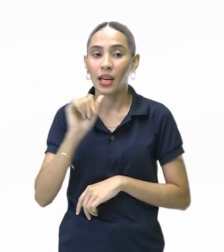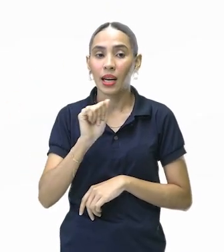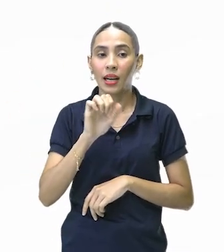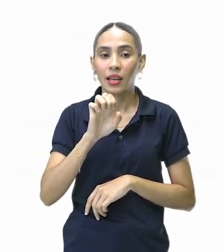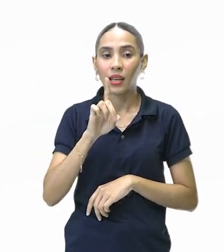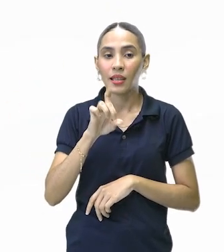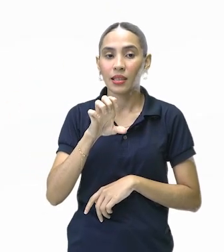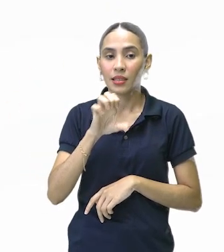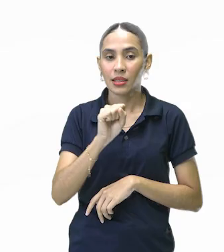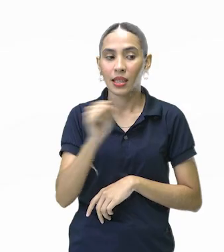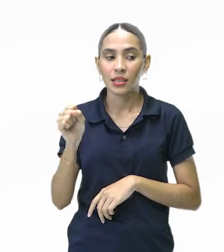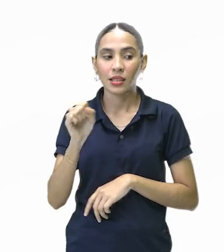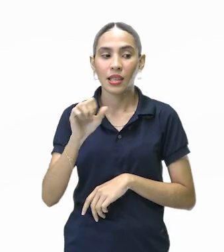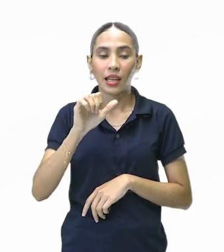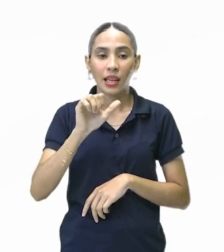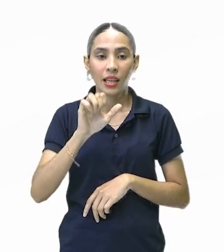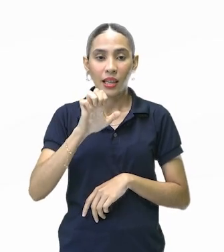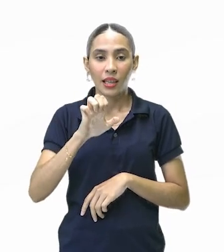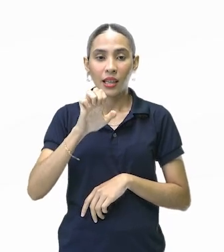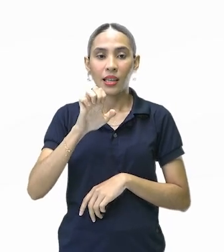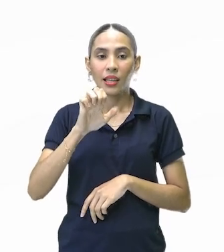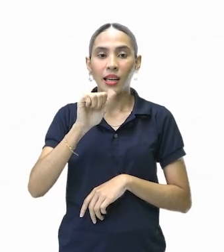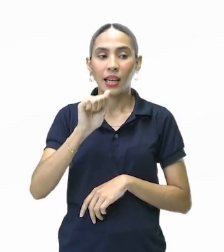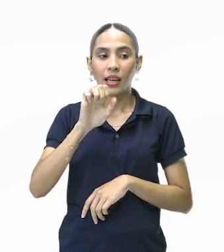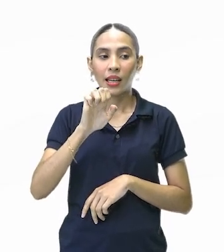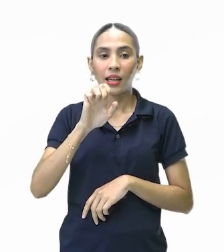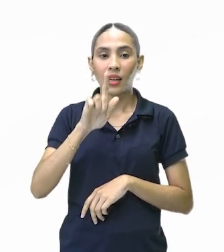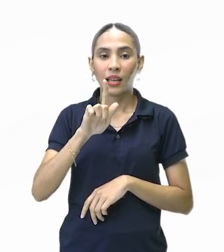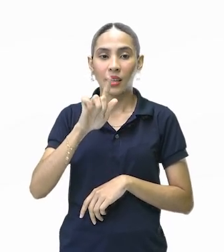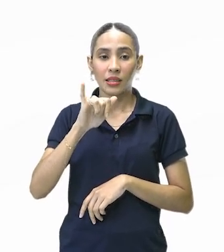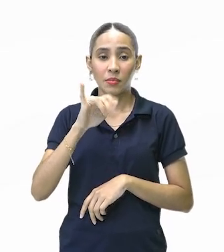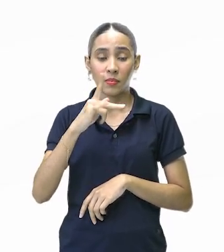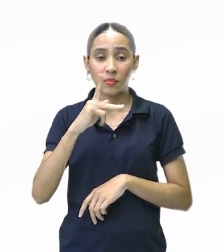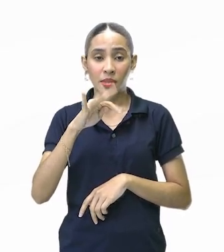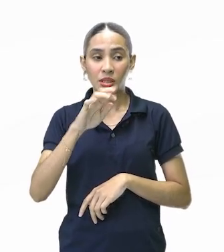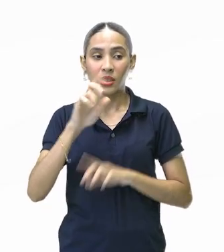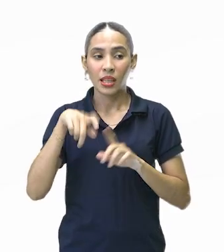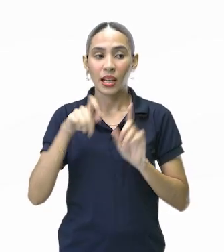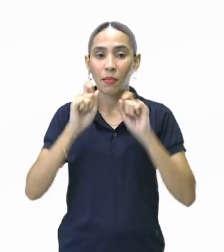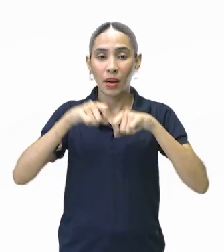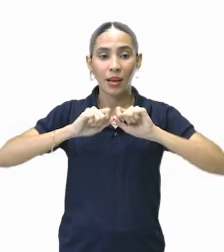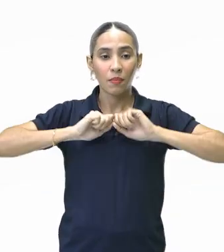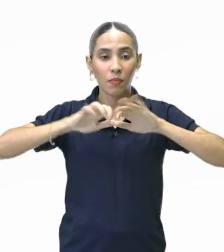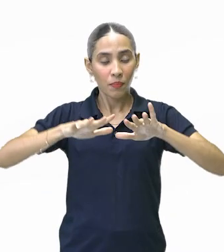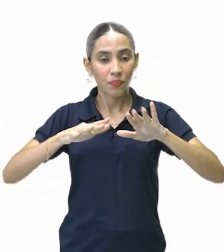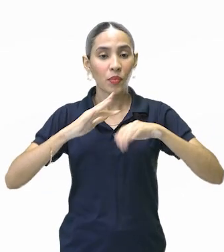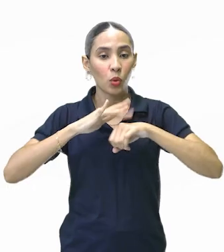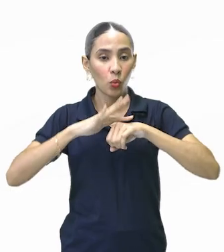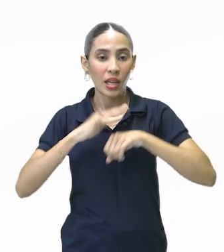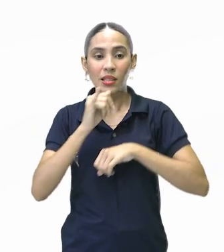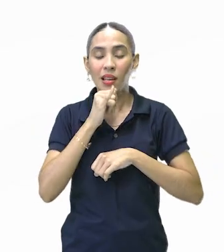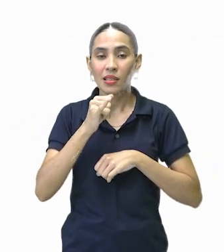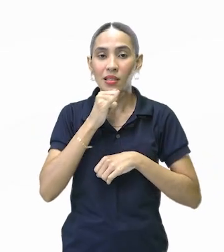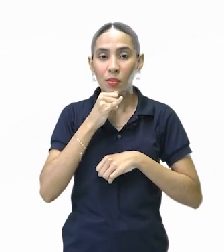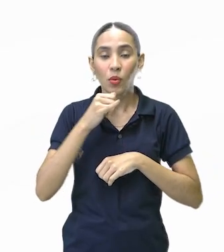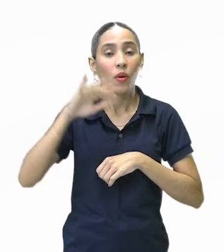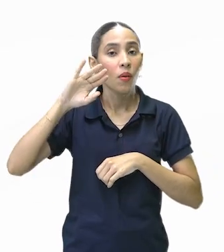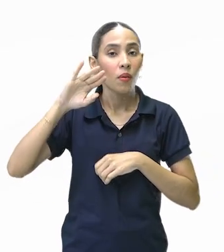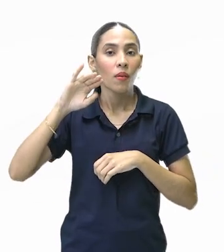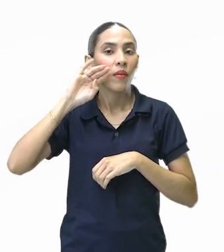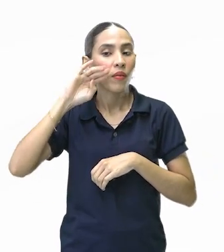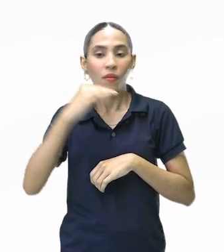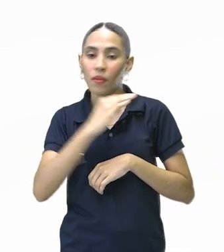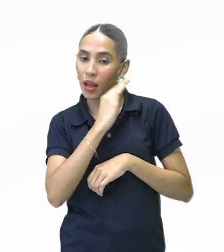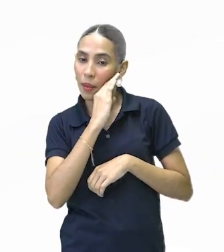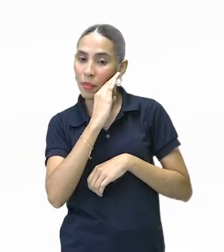aegypti transgênico, tá? Então, a gente sabe que esse mosquito ele é capaz de transmitir doenças como febre amarela,